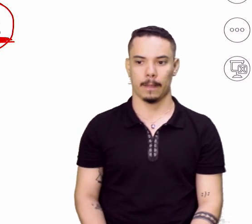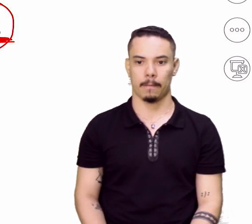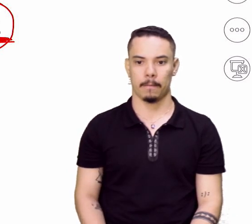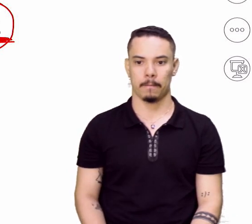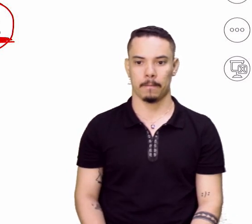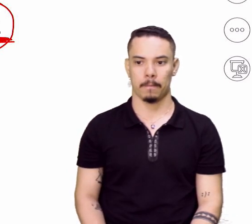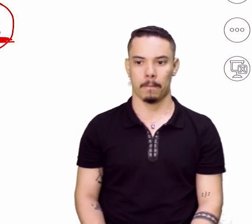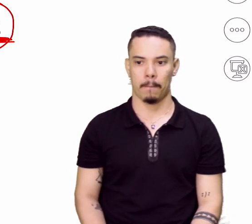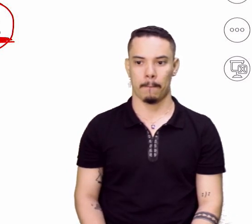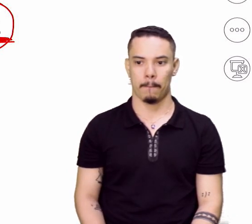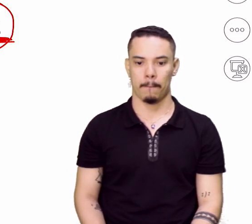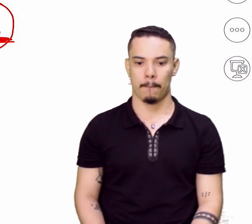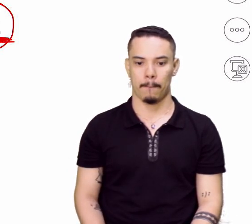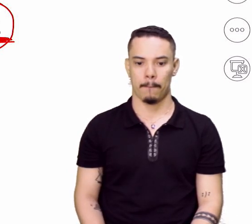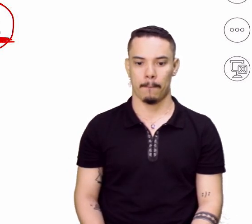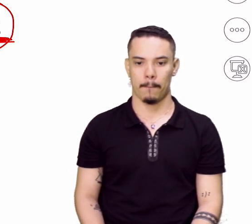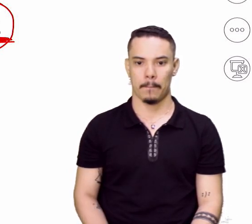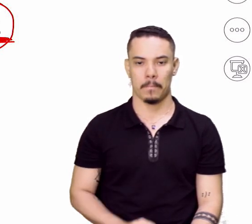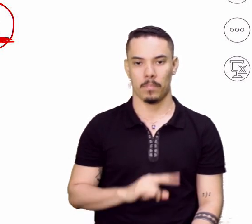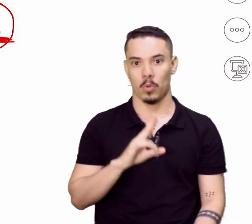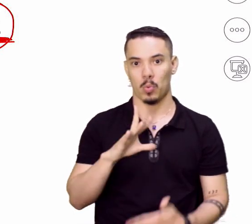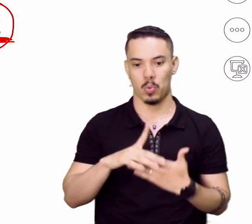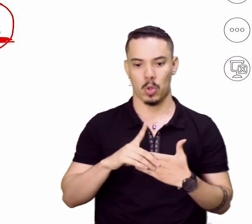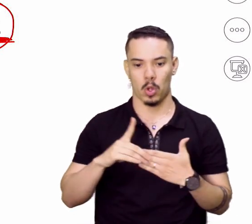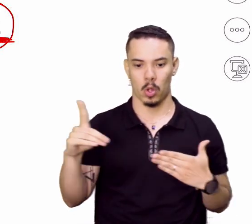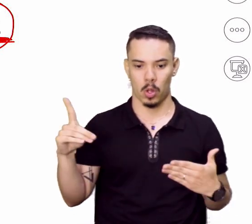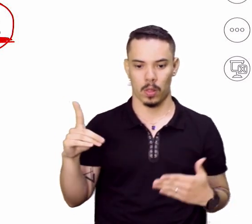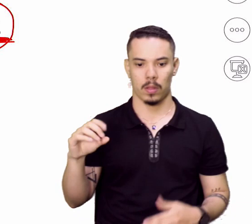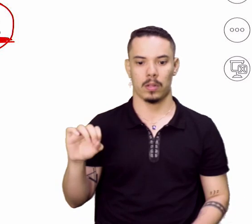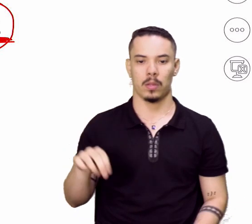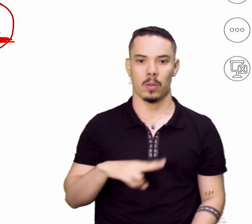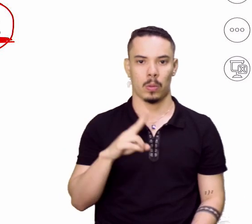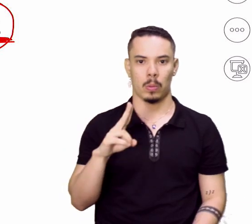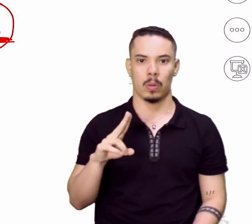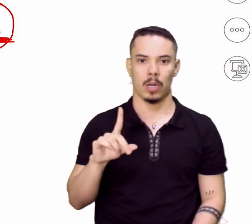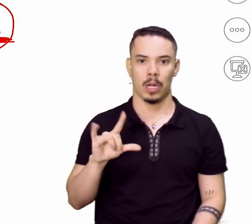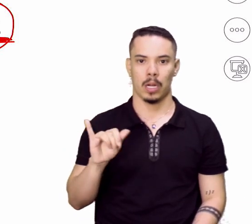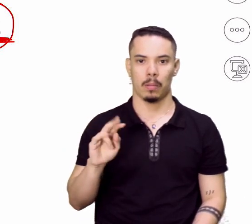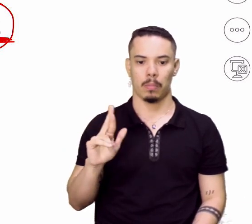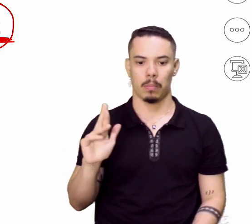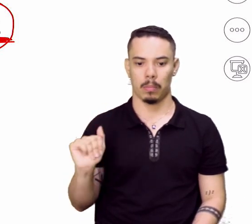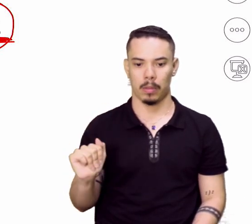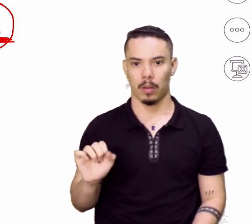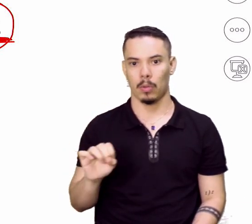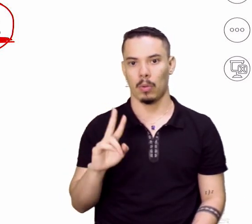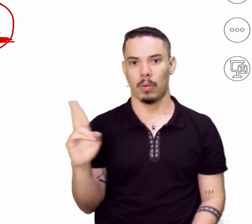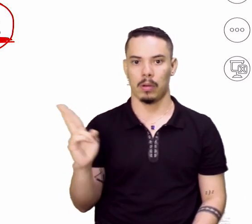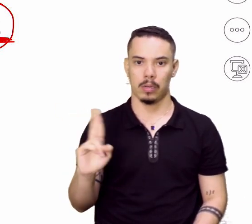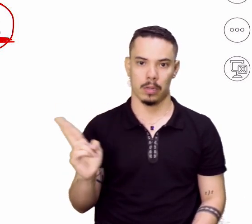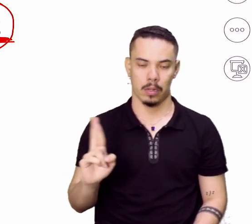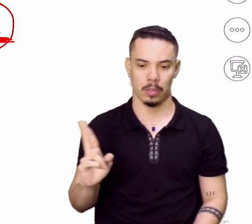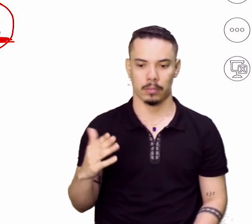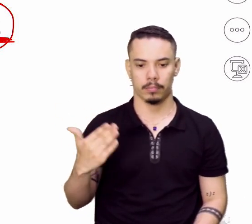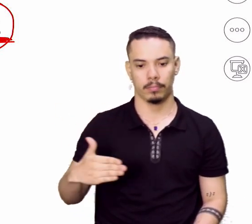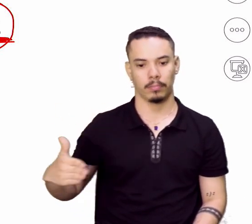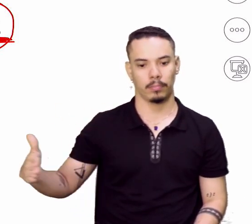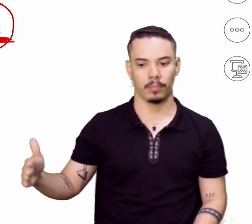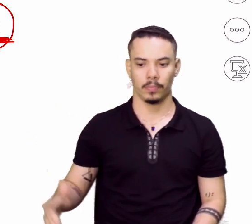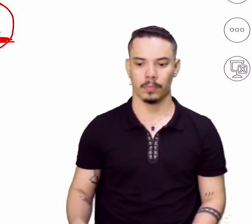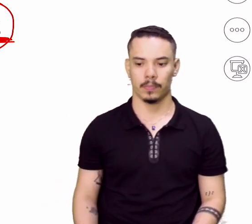libras. Ou $2.000, se tivesse a cifra de dólar, ou R$2.000 e assim por